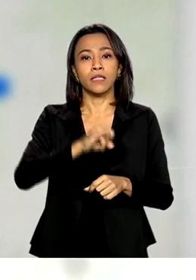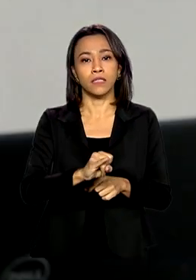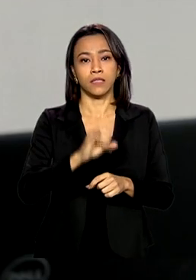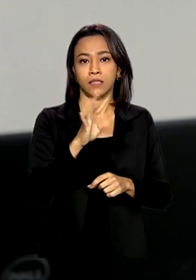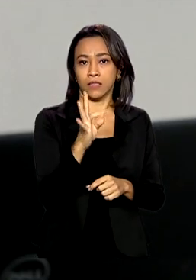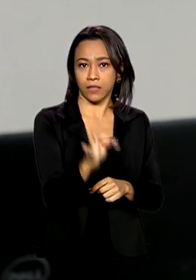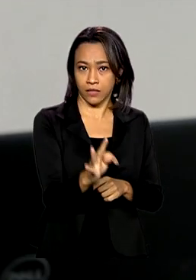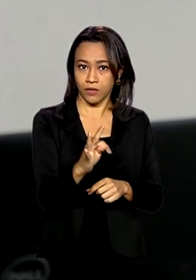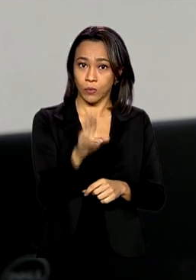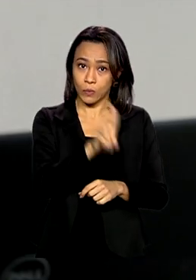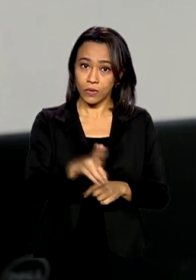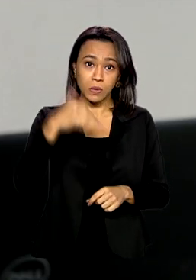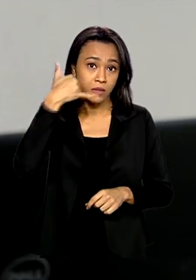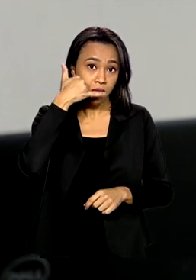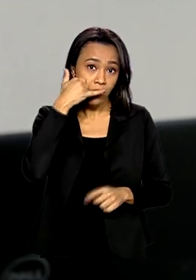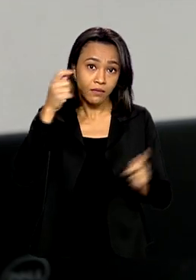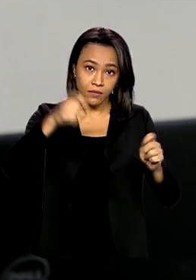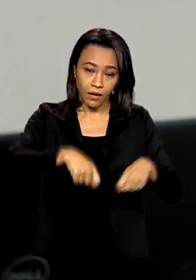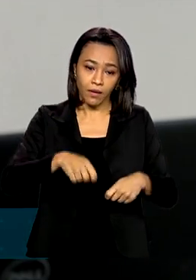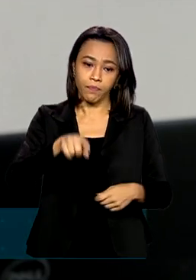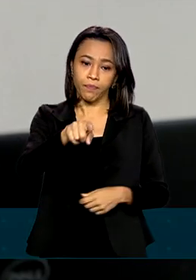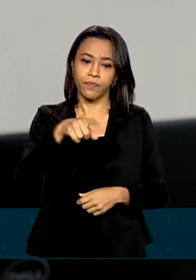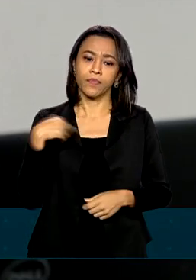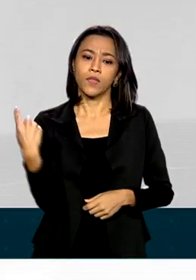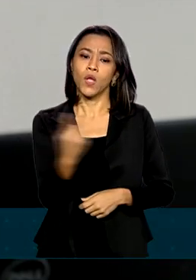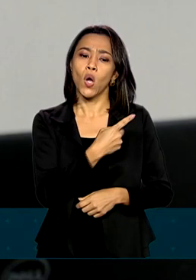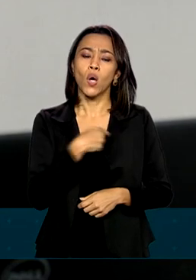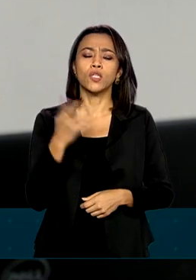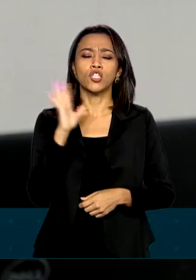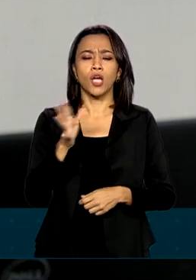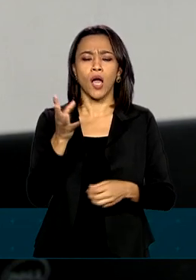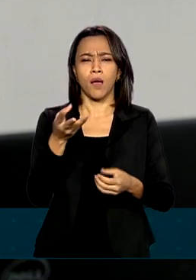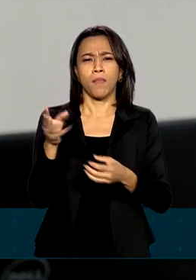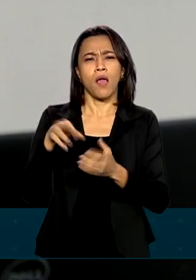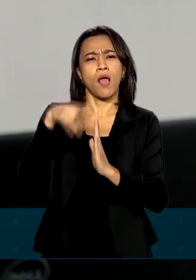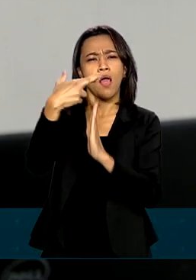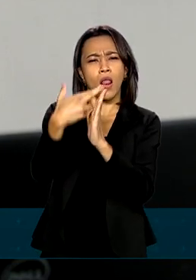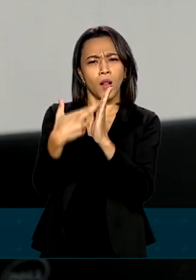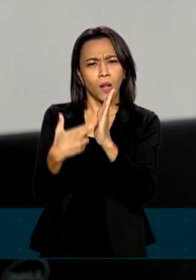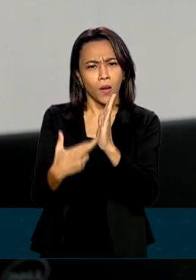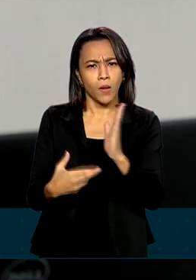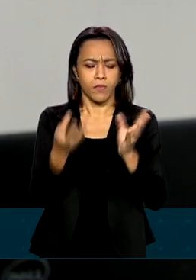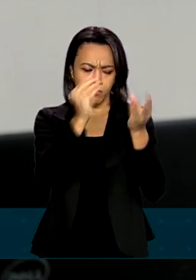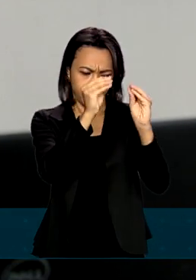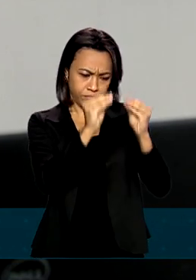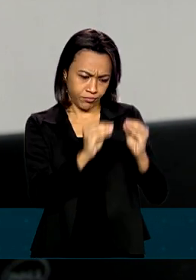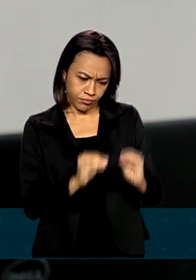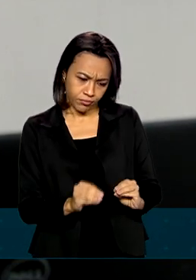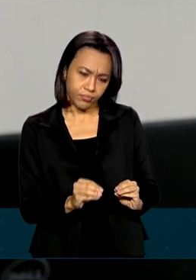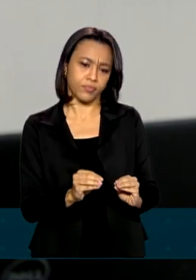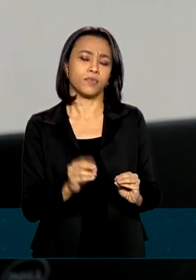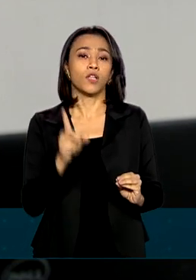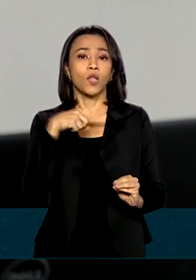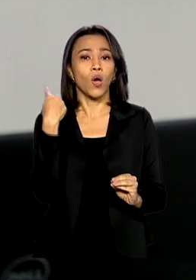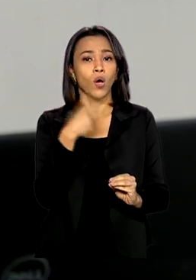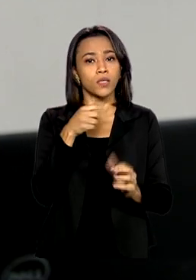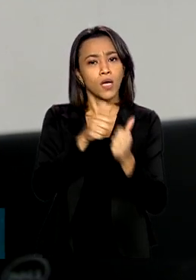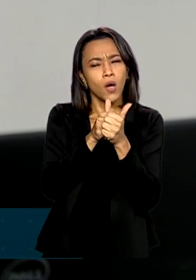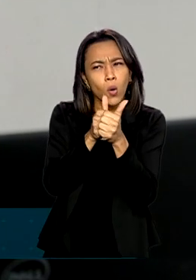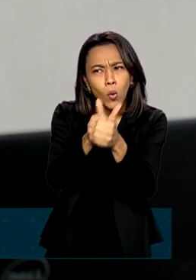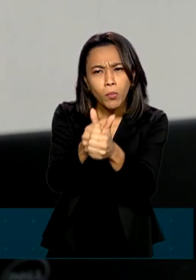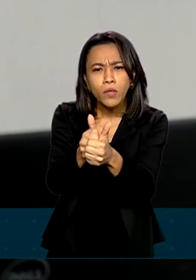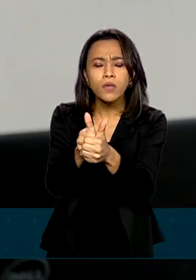celular. Nós padronizamos os relatórios, fizemos um acompanhamento mais próximo, um acompanhamento,